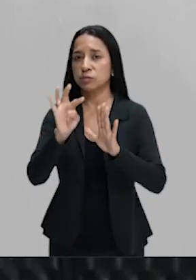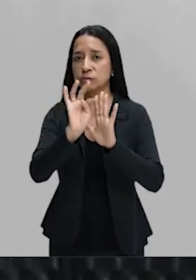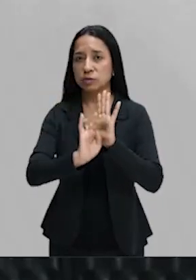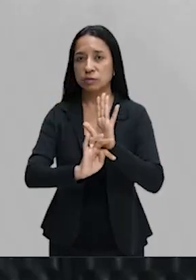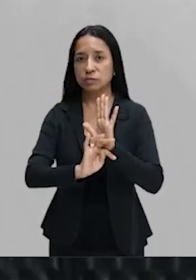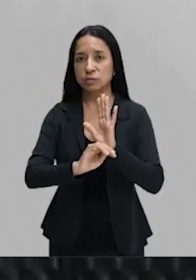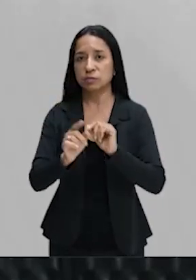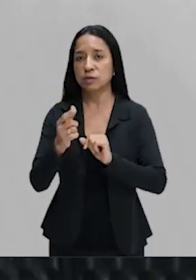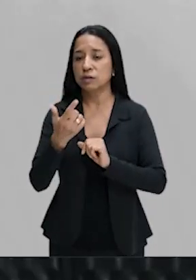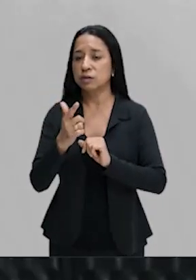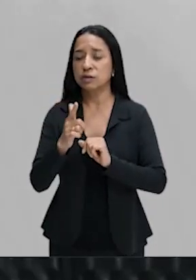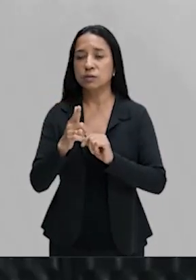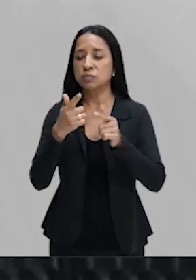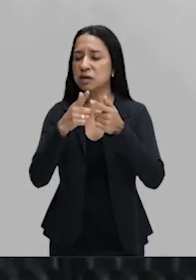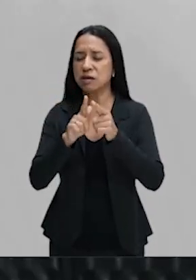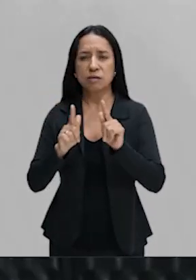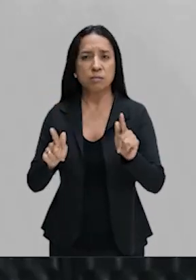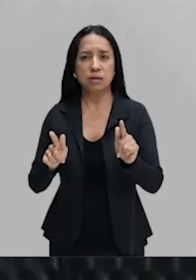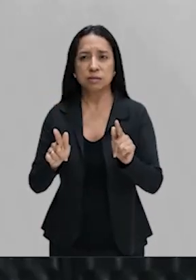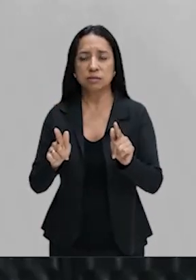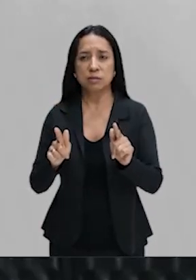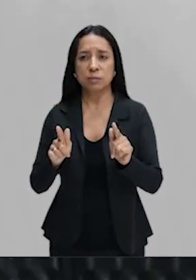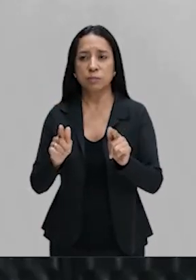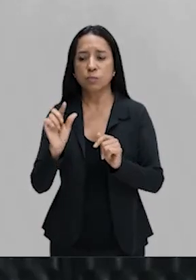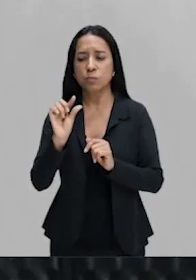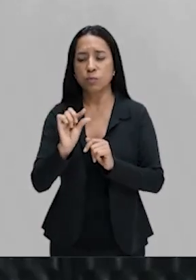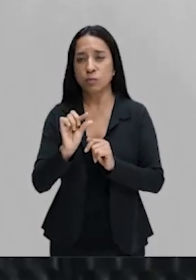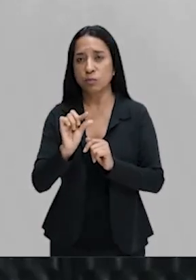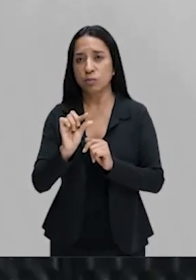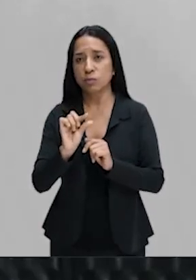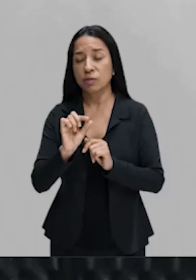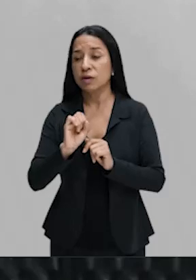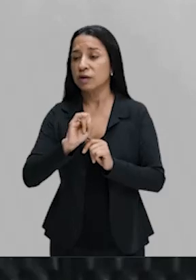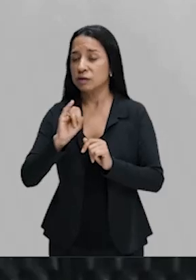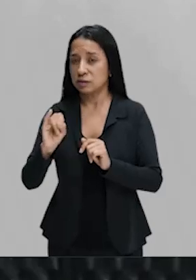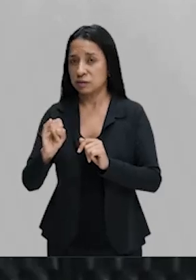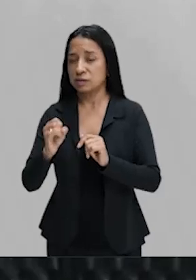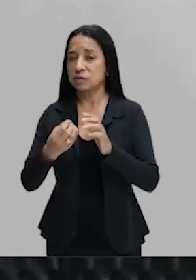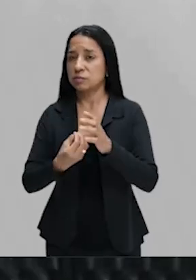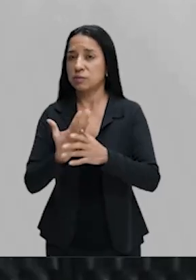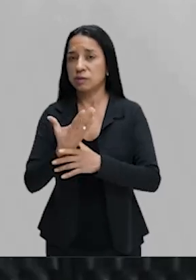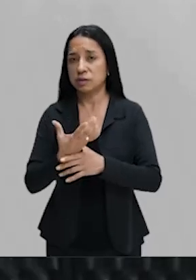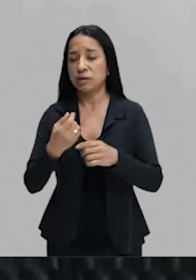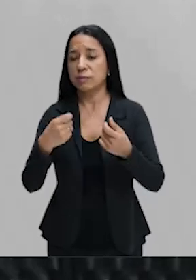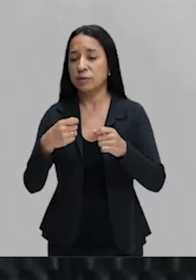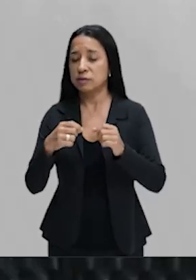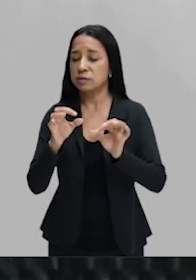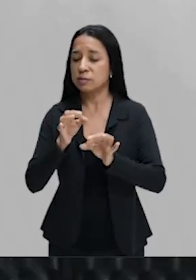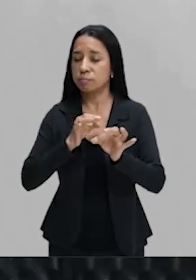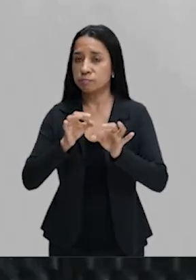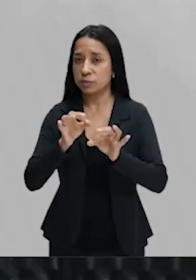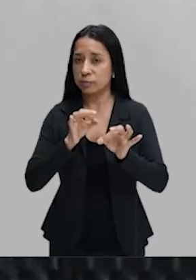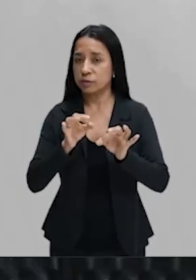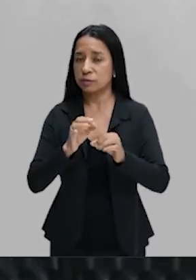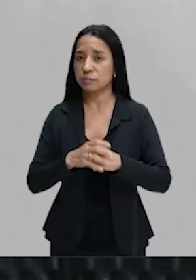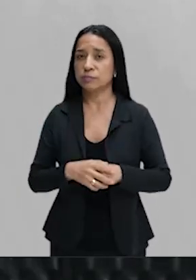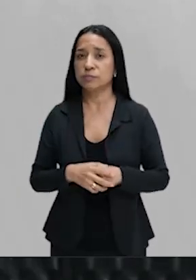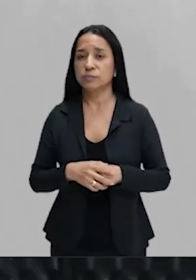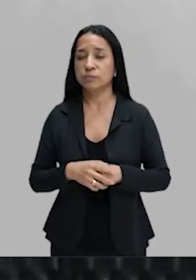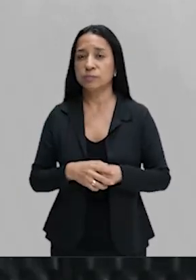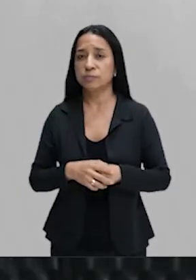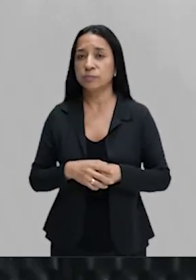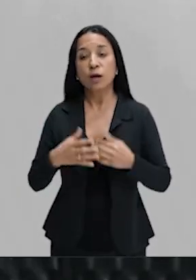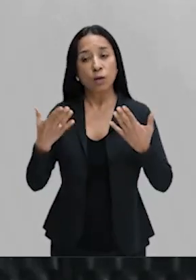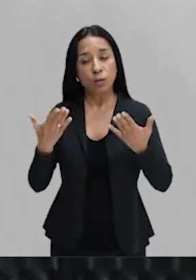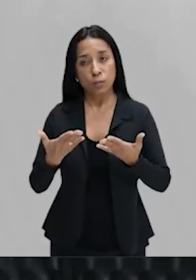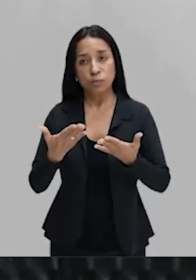E não tem muita gramática, porém, se aparecer, você tem que estar preparado, certo? Então, por conta disso,